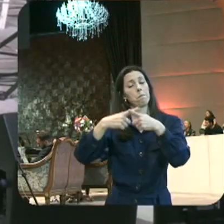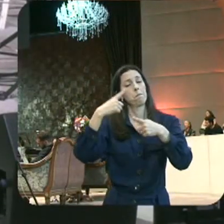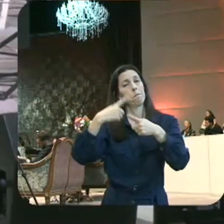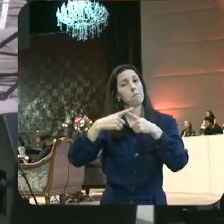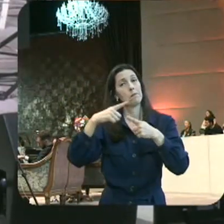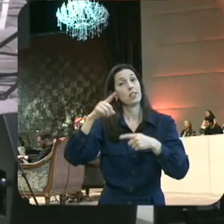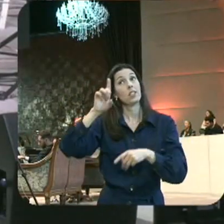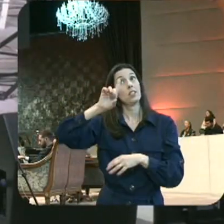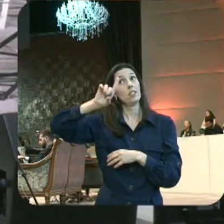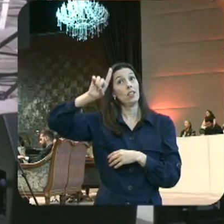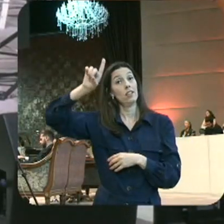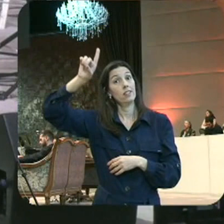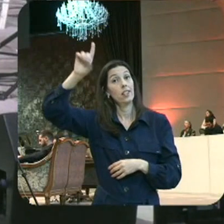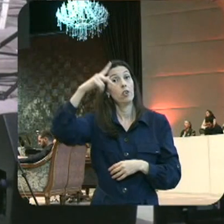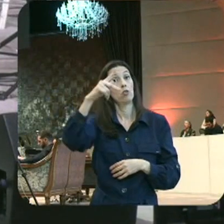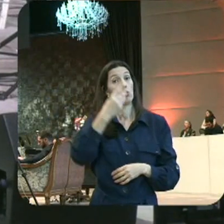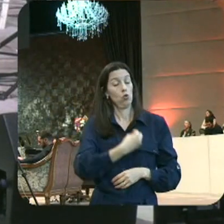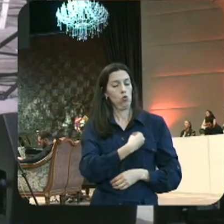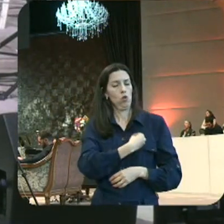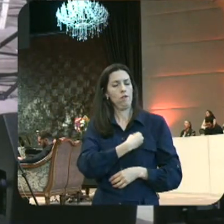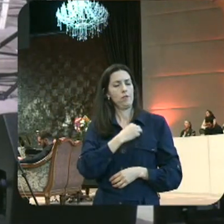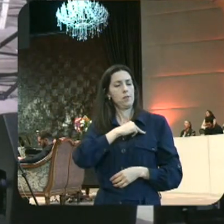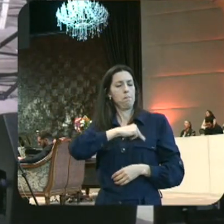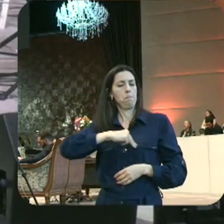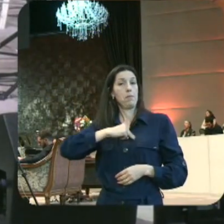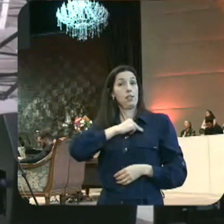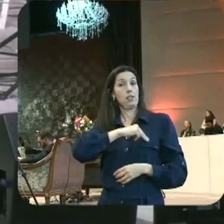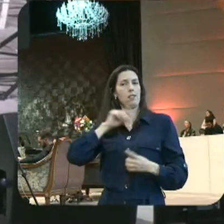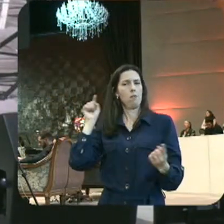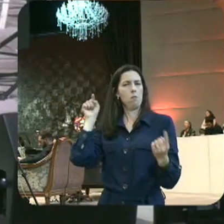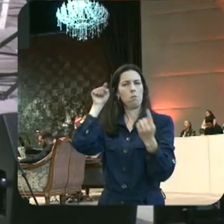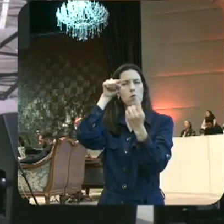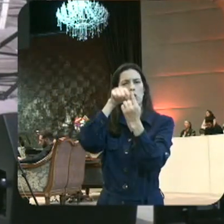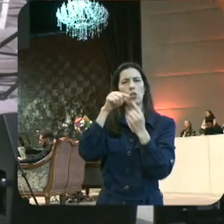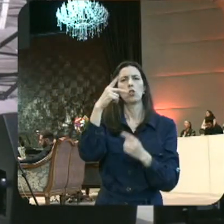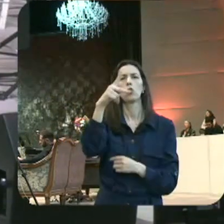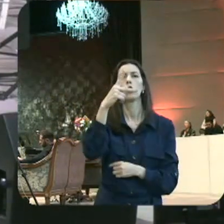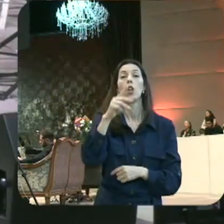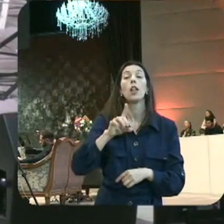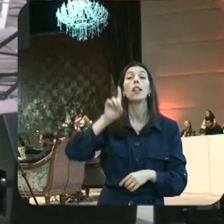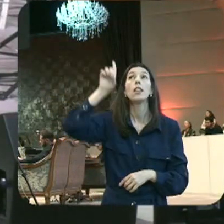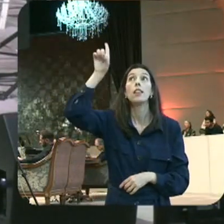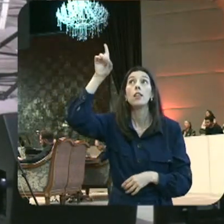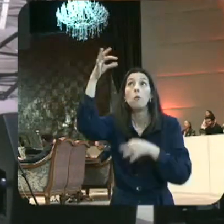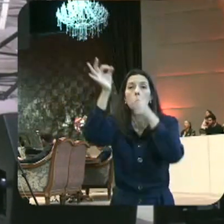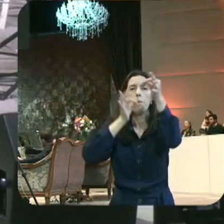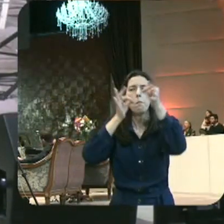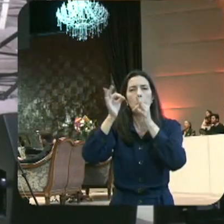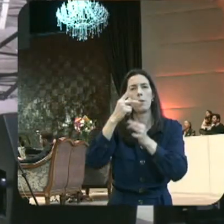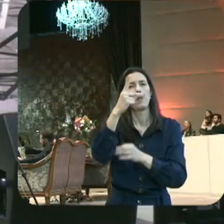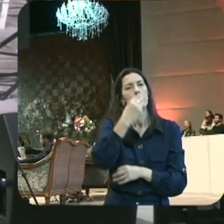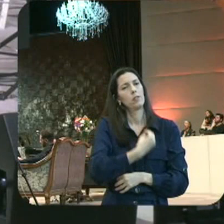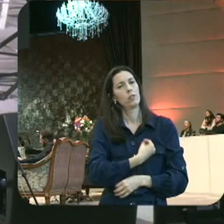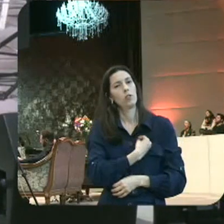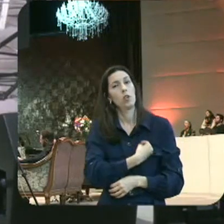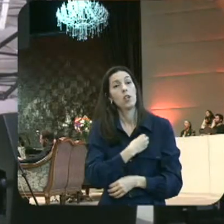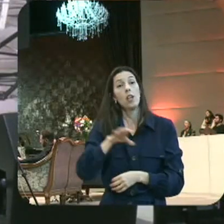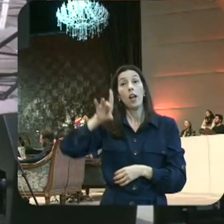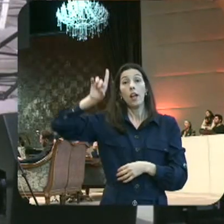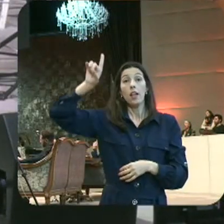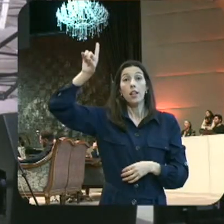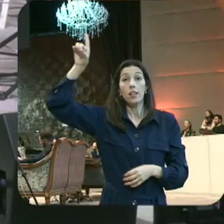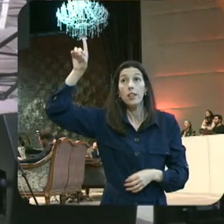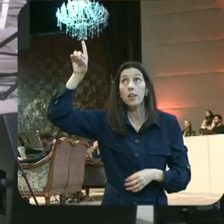que Deus colocou para a tua vida de missão. Deus tem um plano para a tua vida, Ele colocou na tua mão